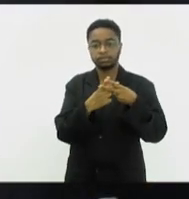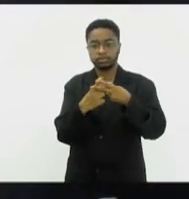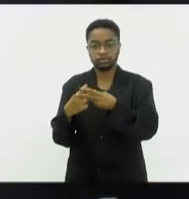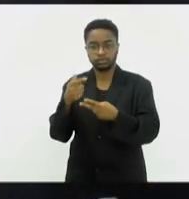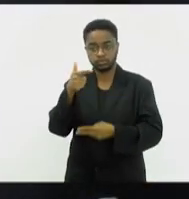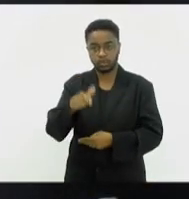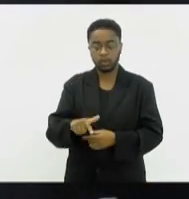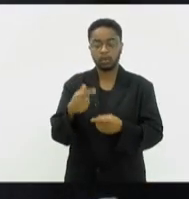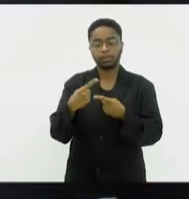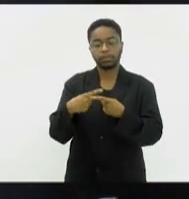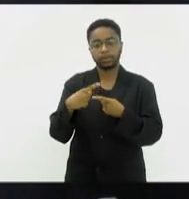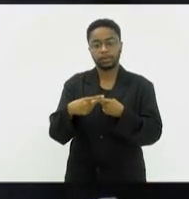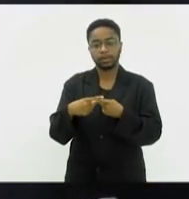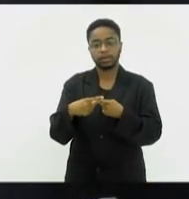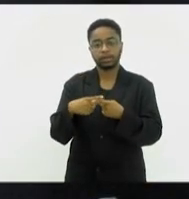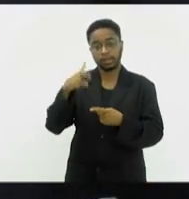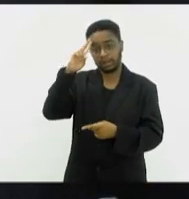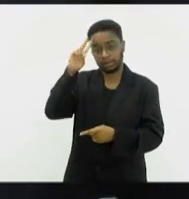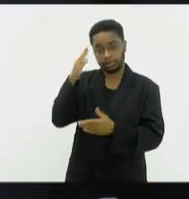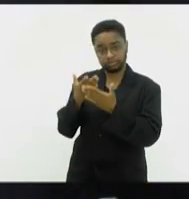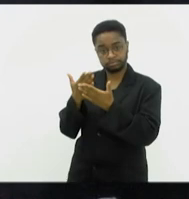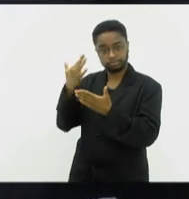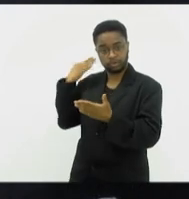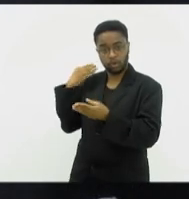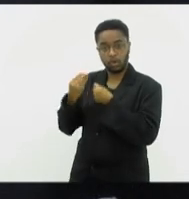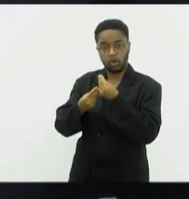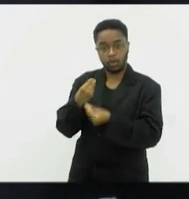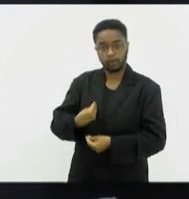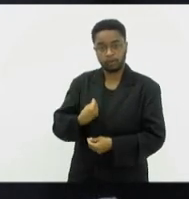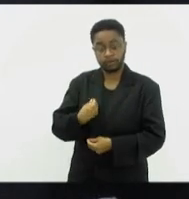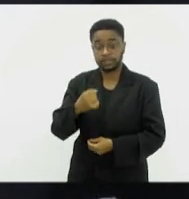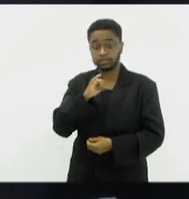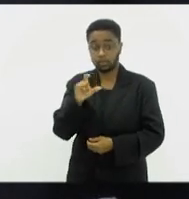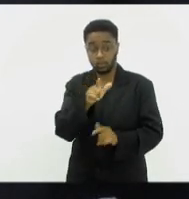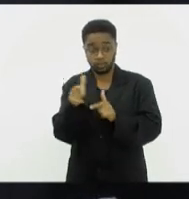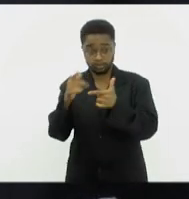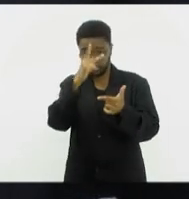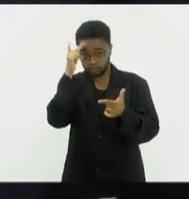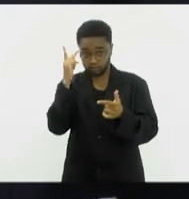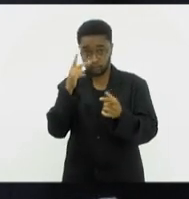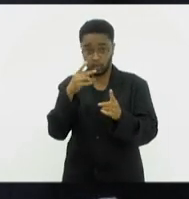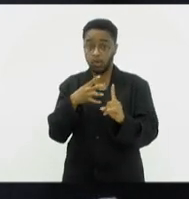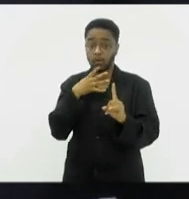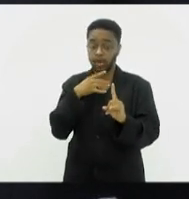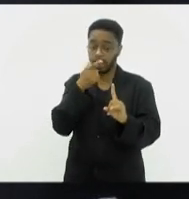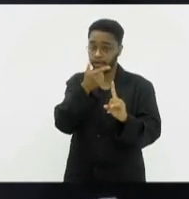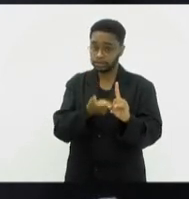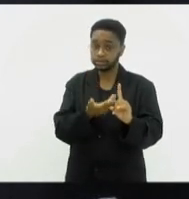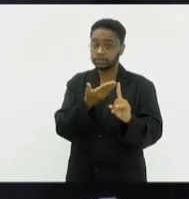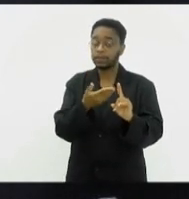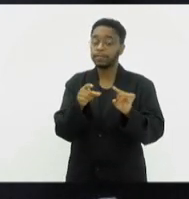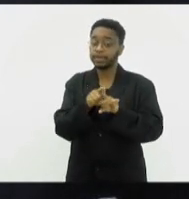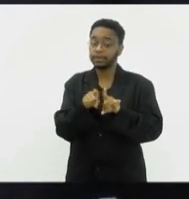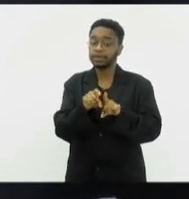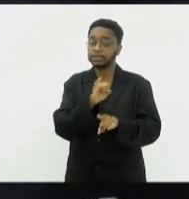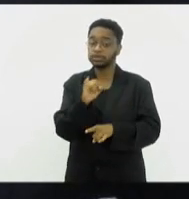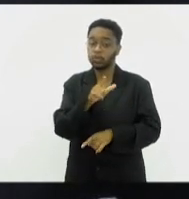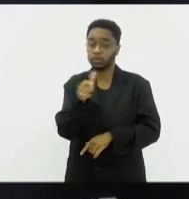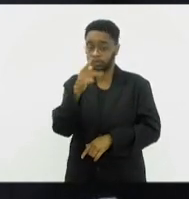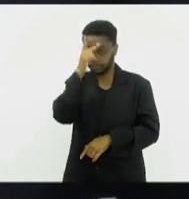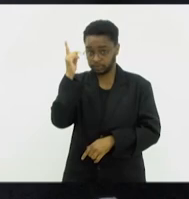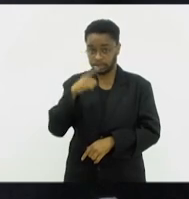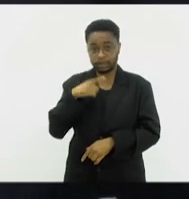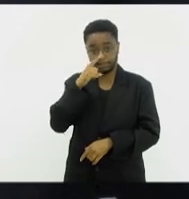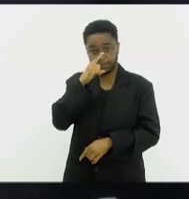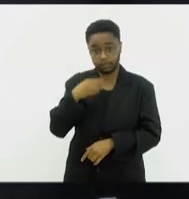tendo esse retrospecto de vida, se ele vai ser reconhecido, se ele vai submeter os demais membros do comitê a risco de vida.